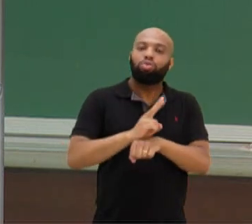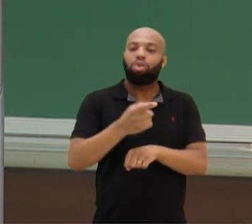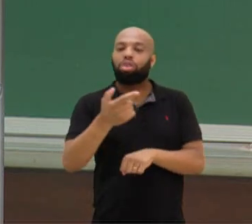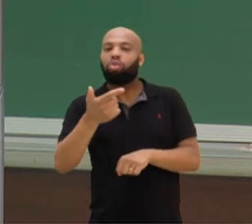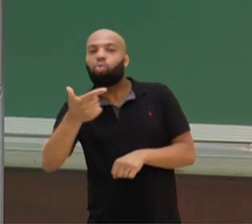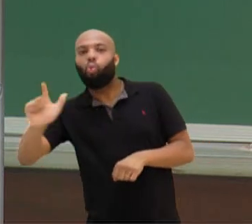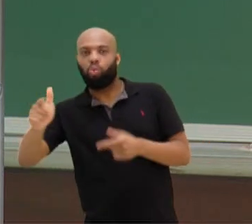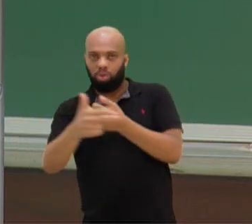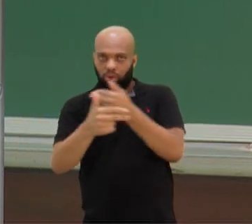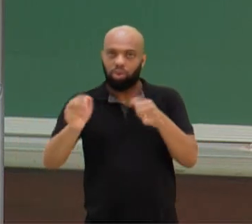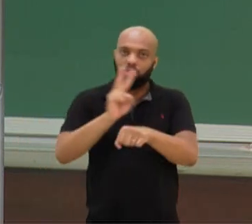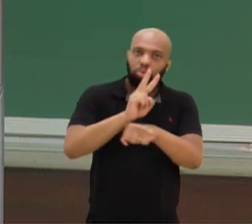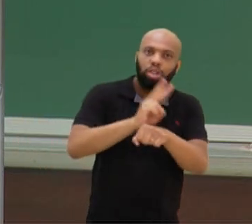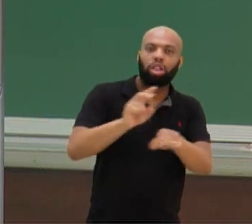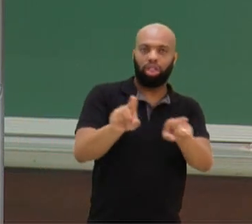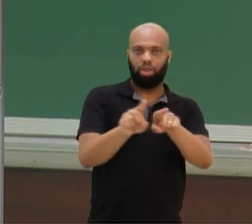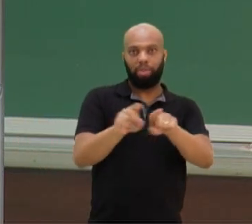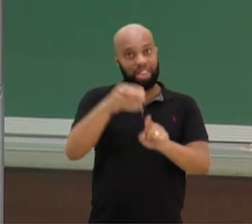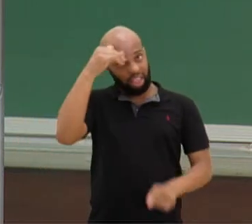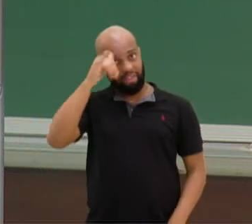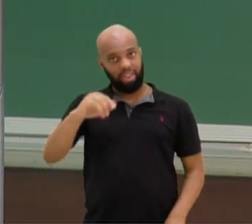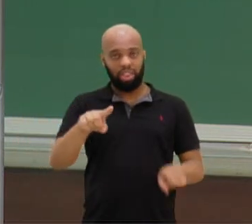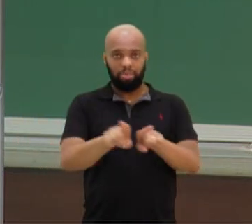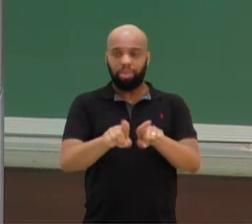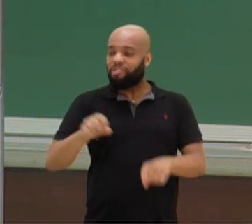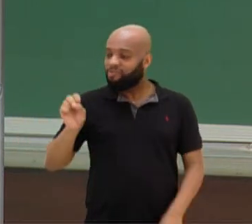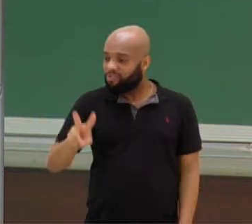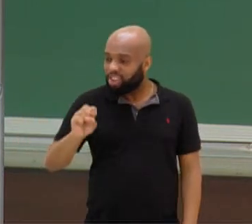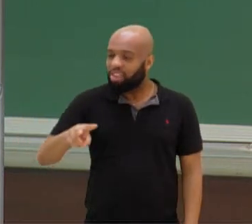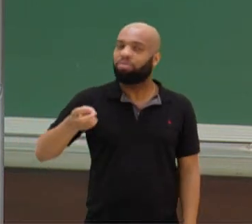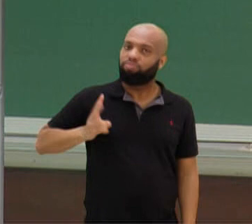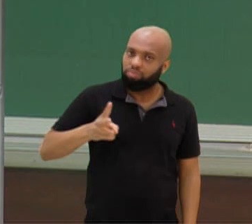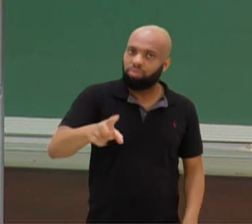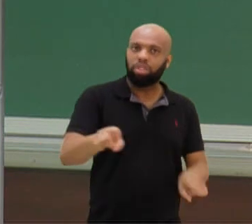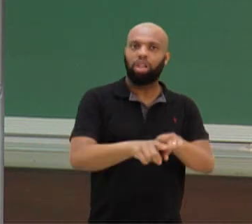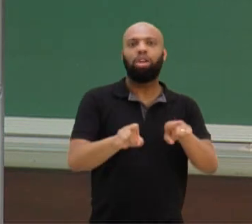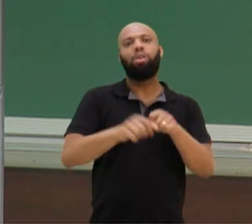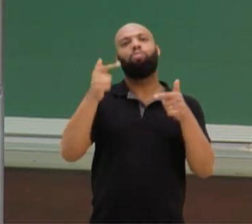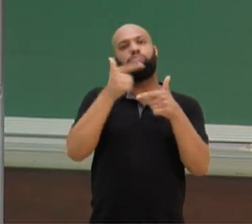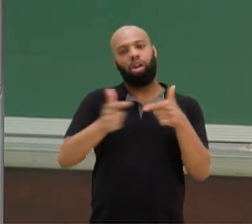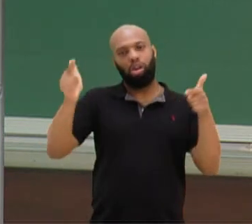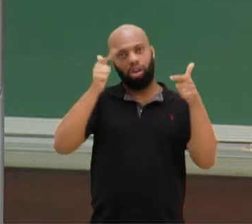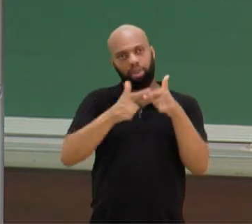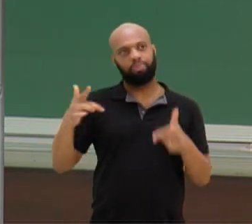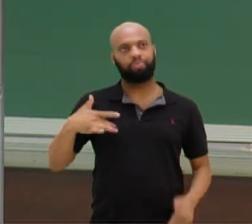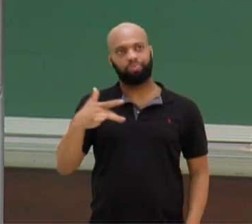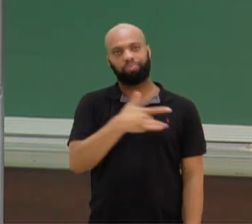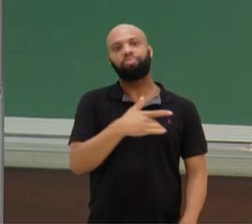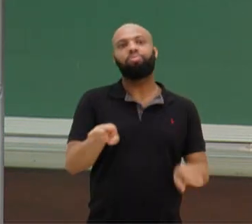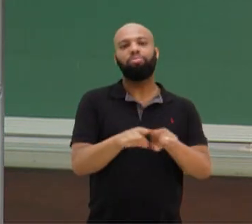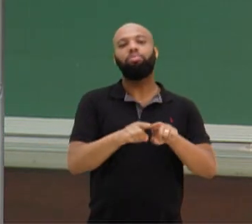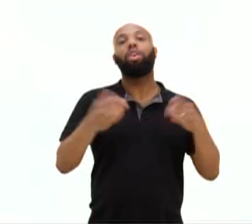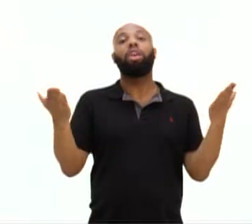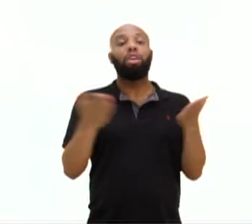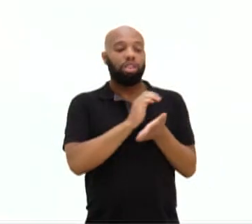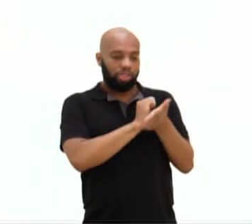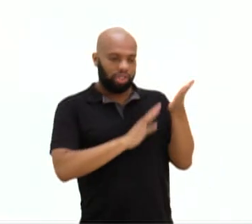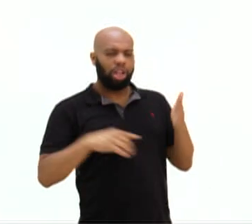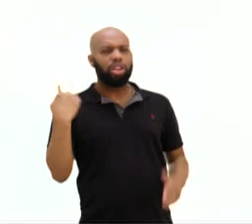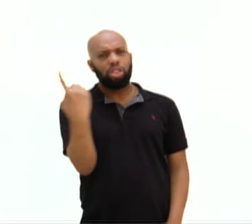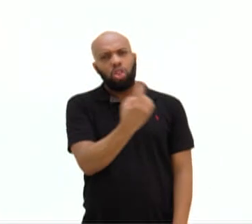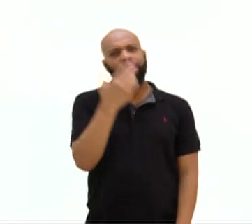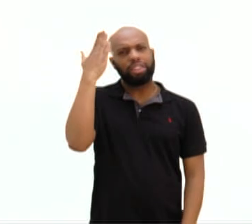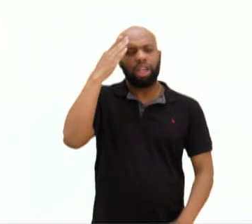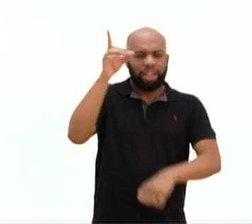coisas também. Porque elas estão aí, esses vírus também estão aí e também nos afetam, tá? O exercício, gente. Sabemos que